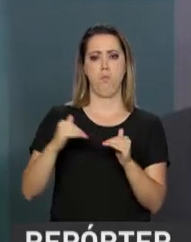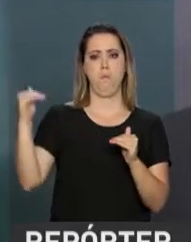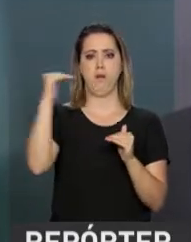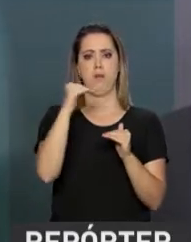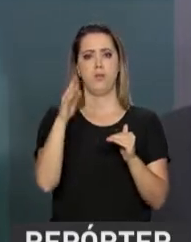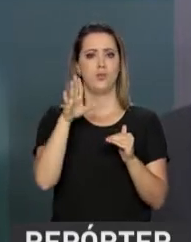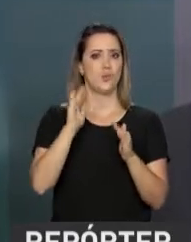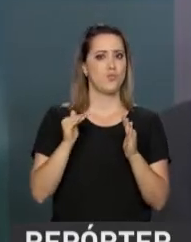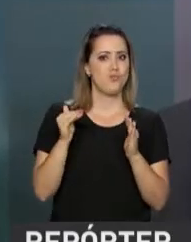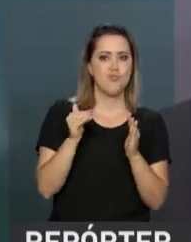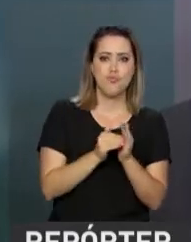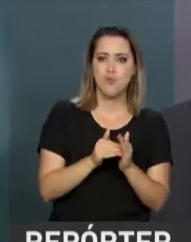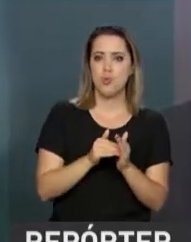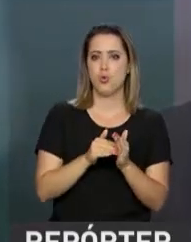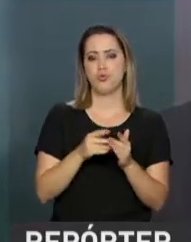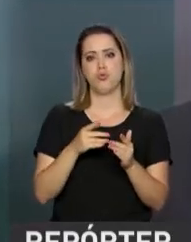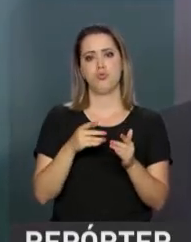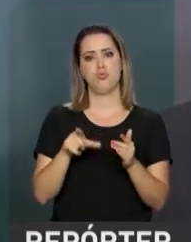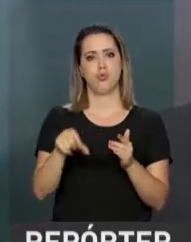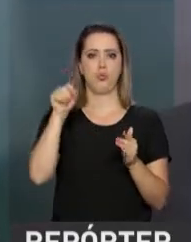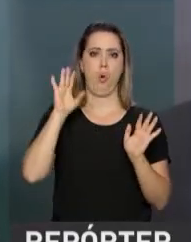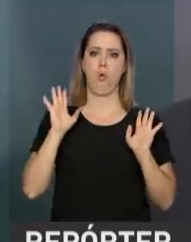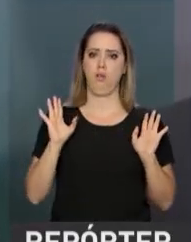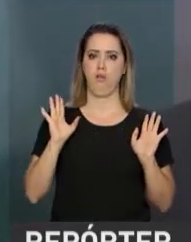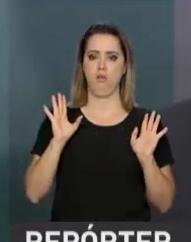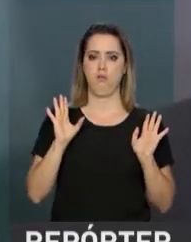último caso nós temos falado sistematicamente